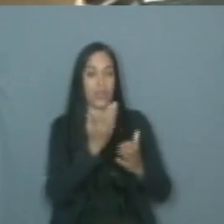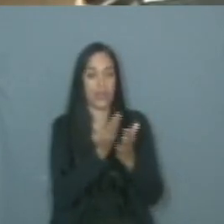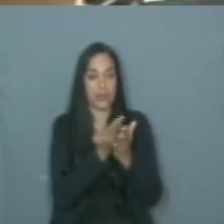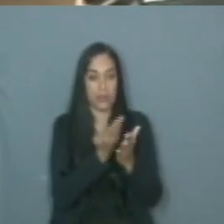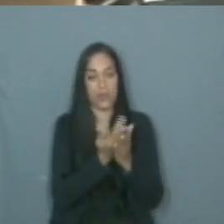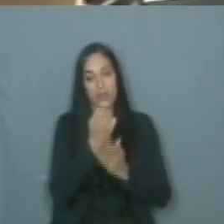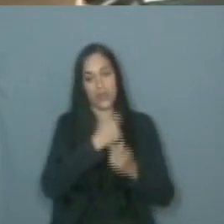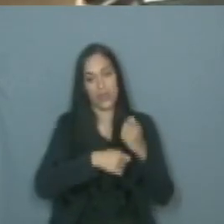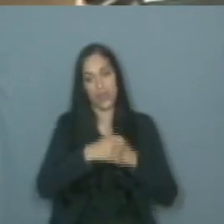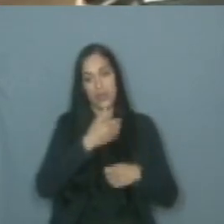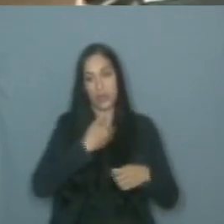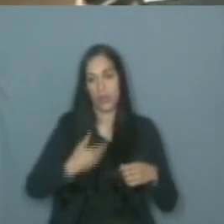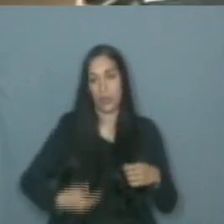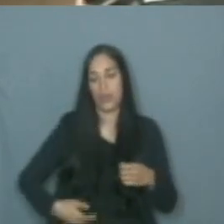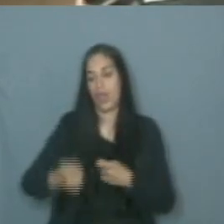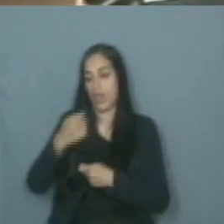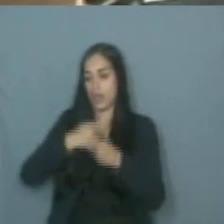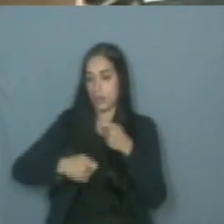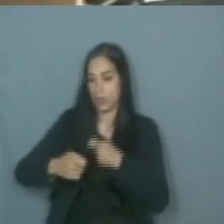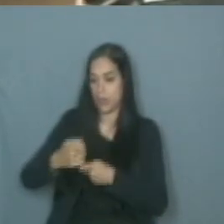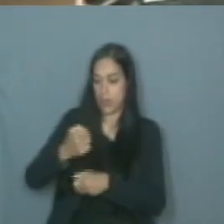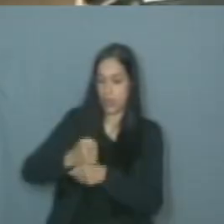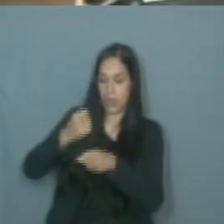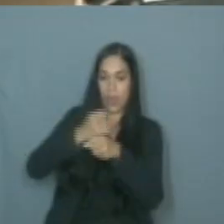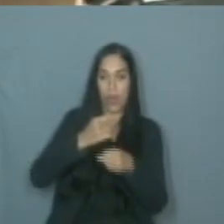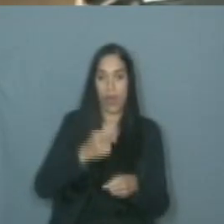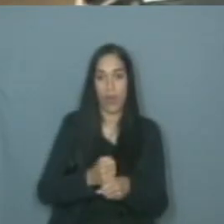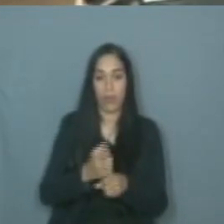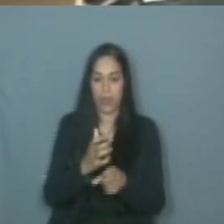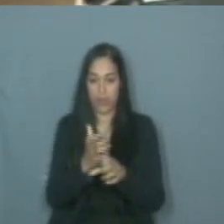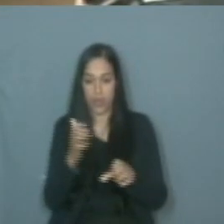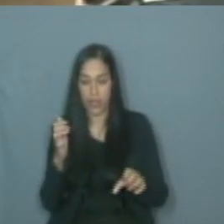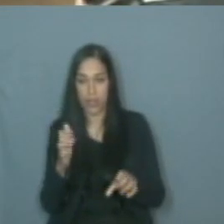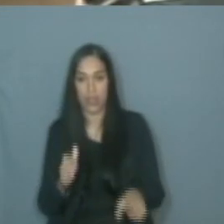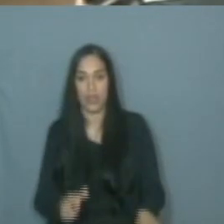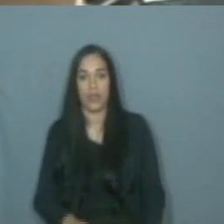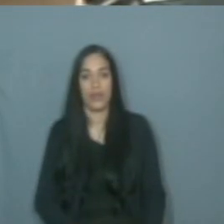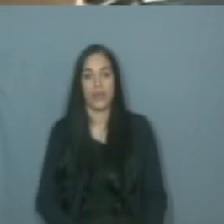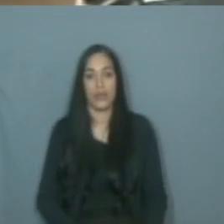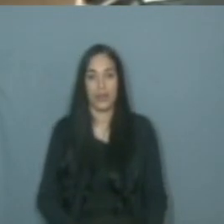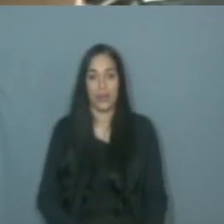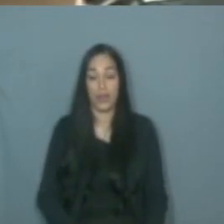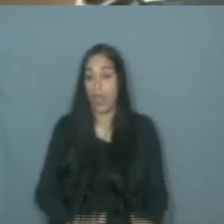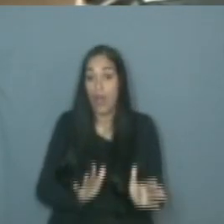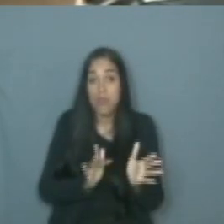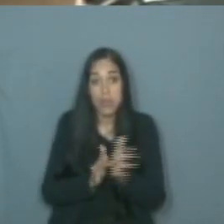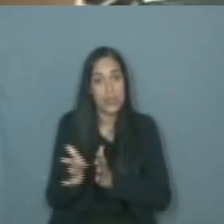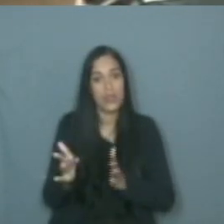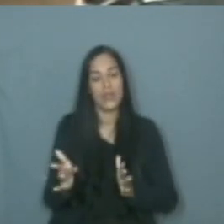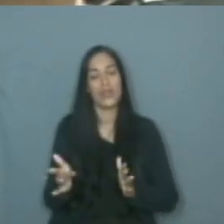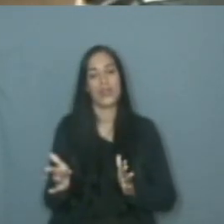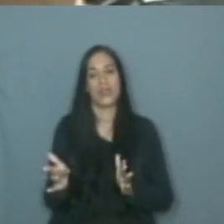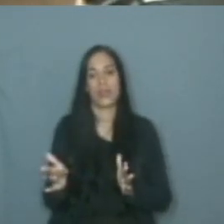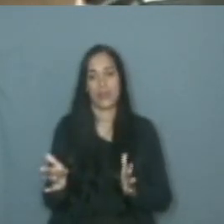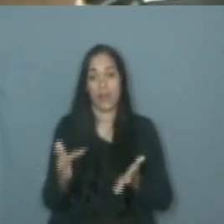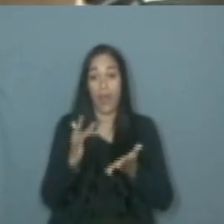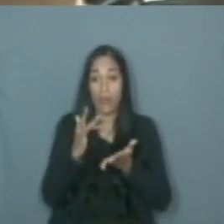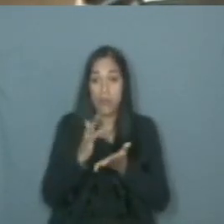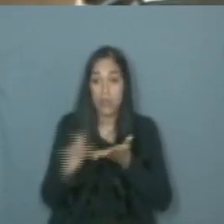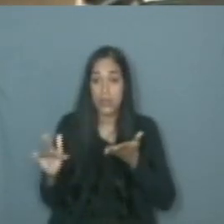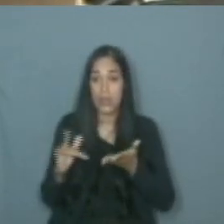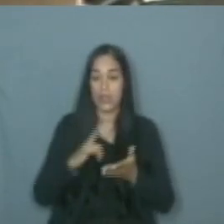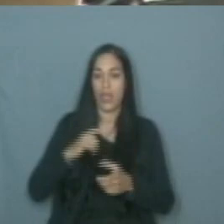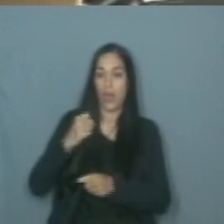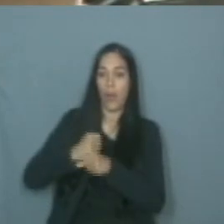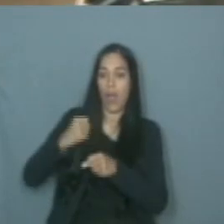de administração de obra, faltou aula de engenharia. A realidade que a gente vê é essa. Porque é um absurdo a gente ter uma obra